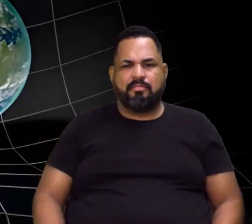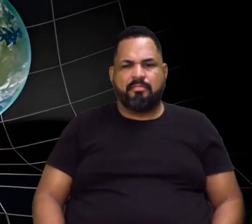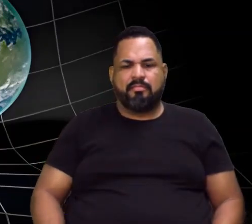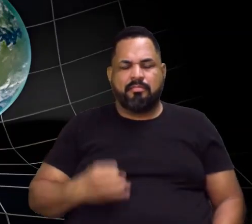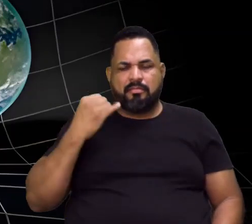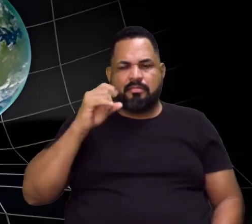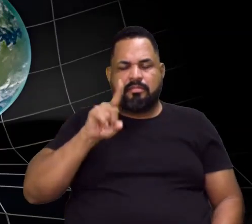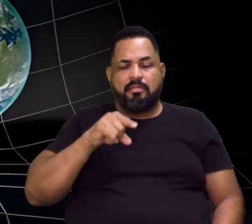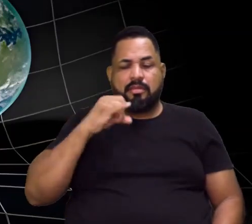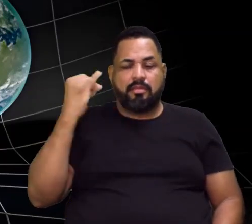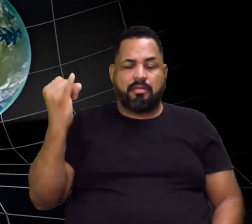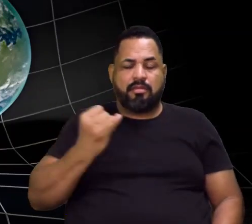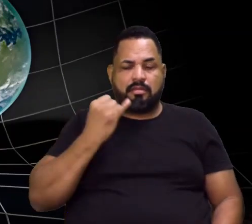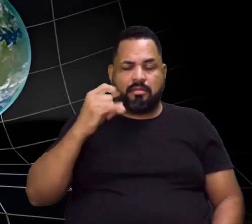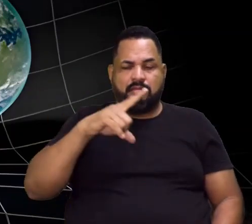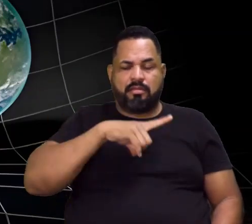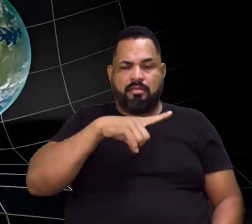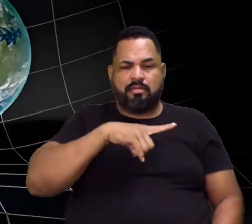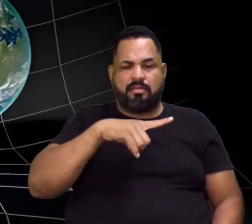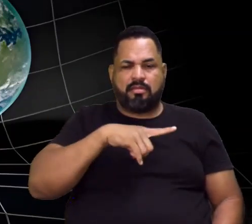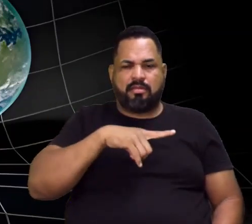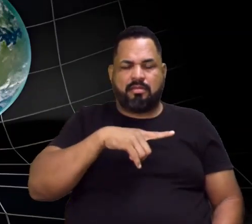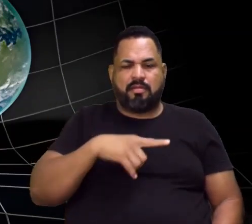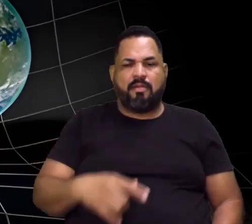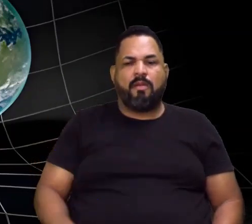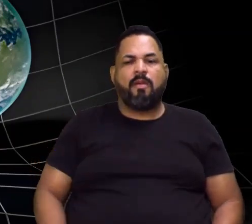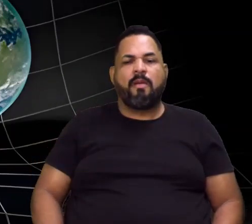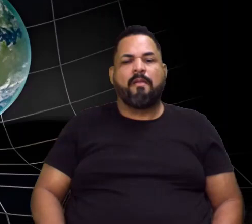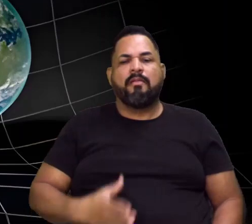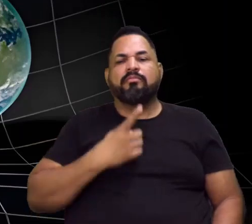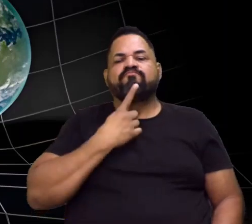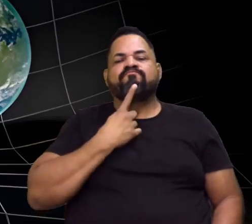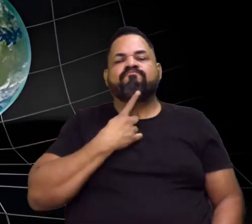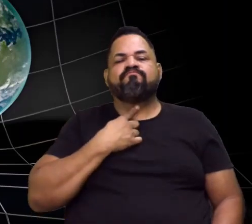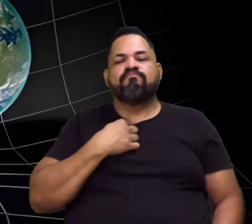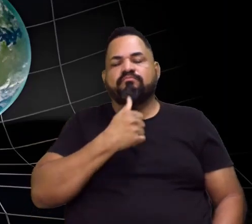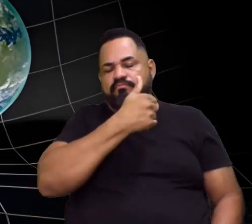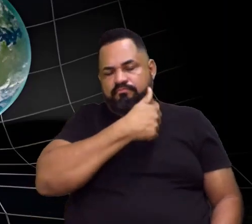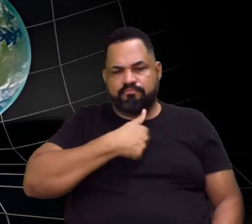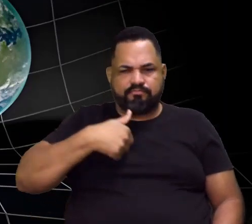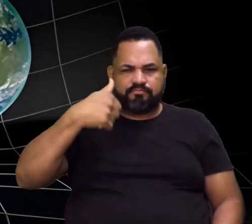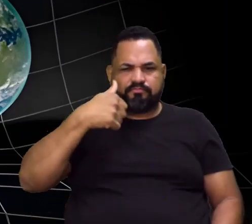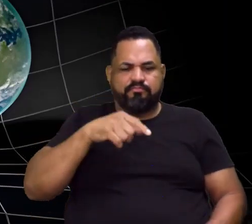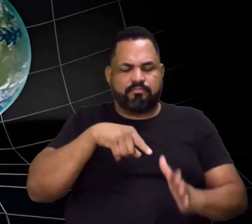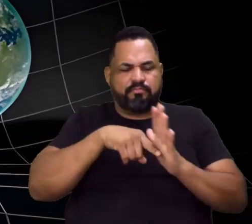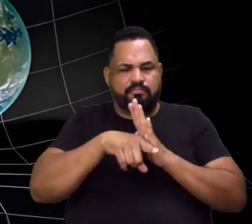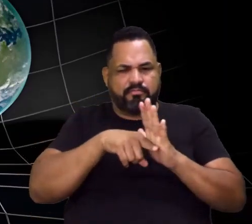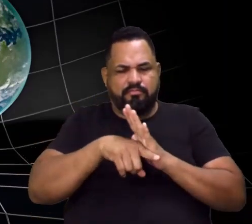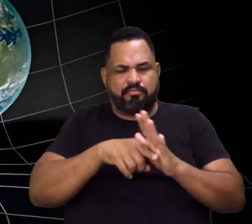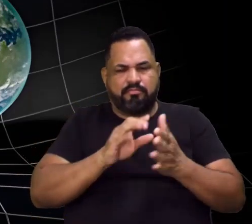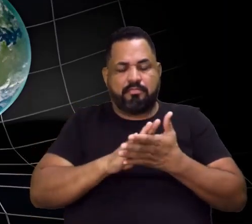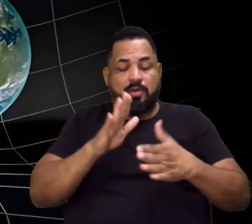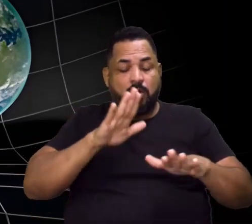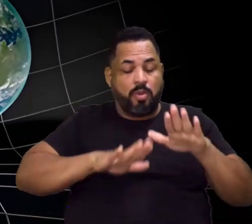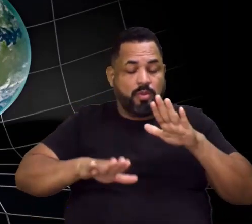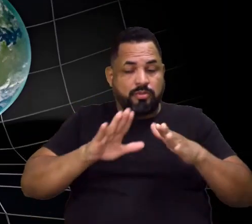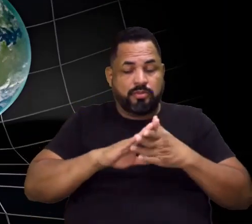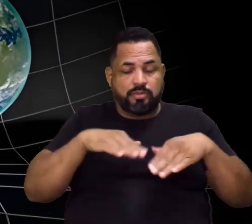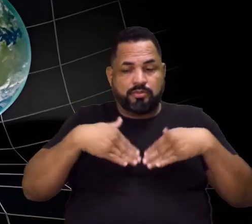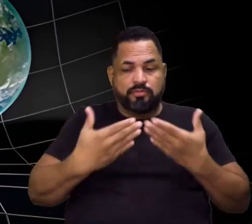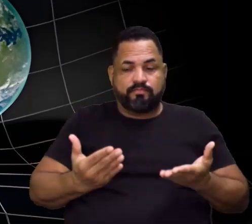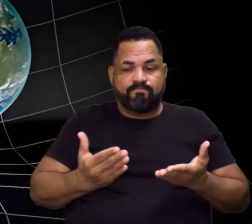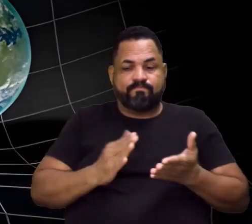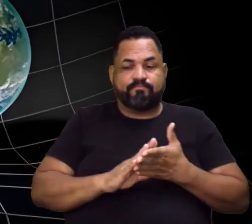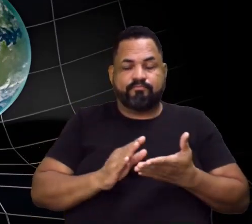então é muito importante que você tenha essa vontade de melhorar pesquisa e outra mais cuidado quando você